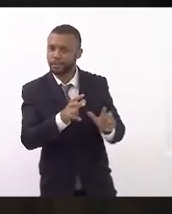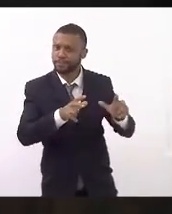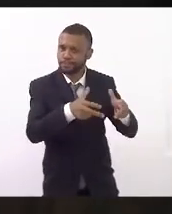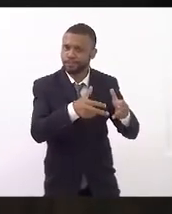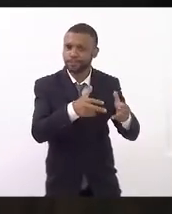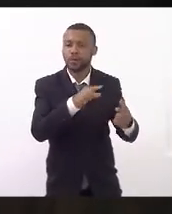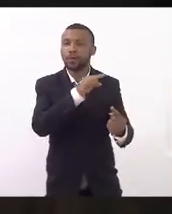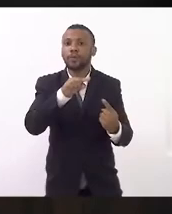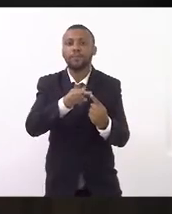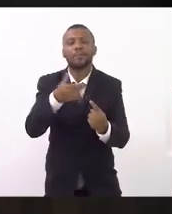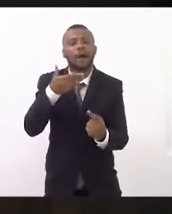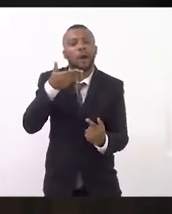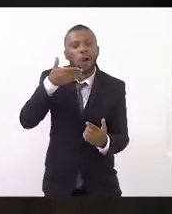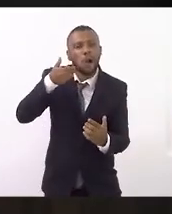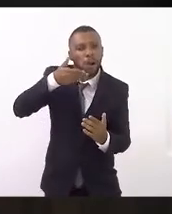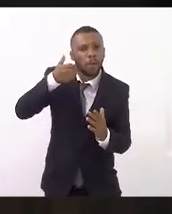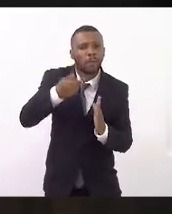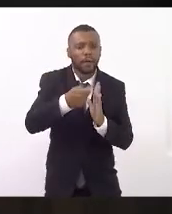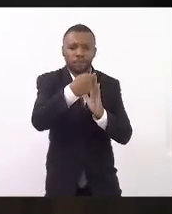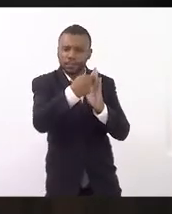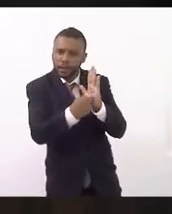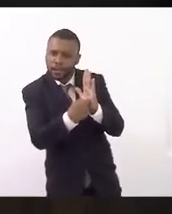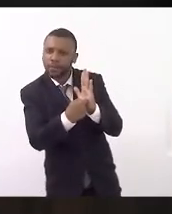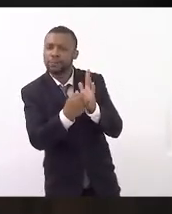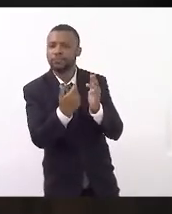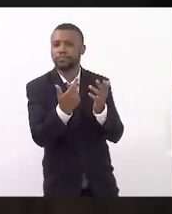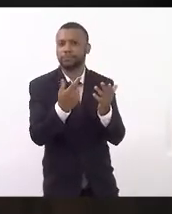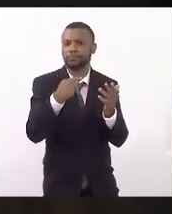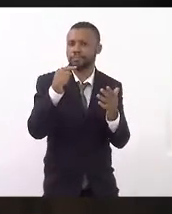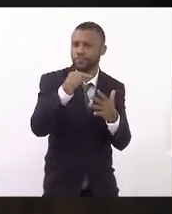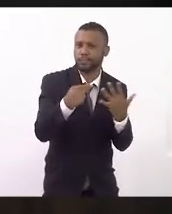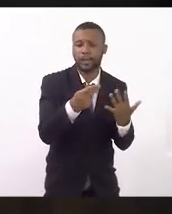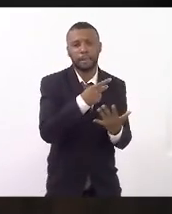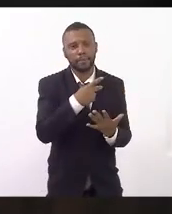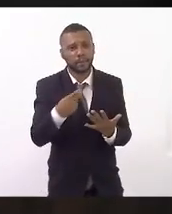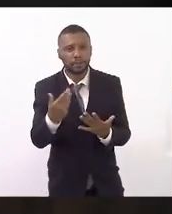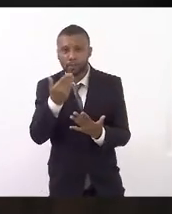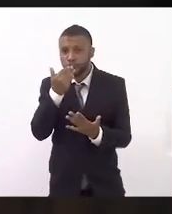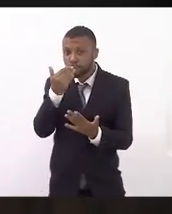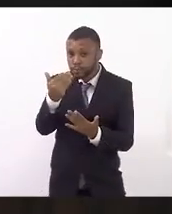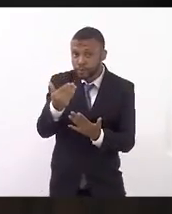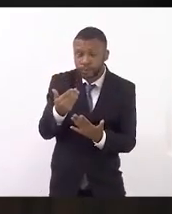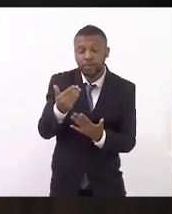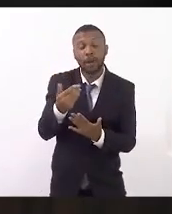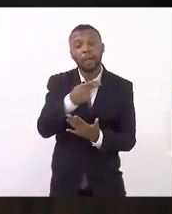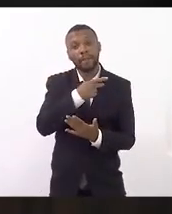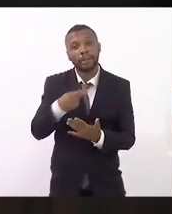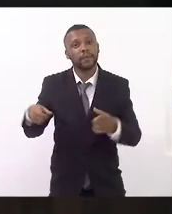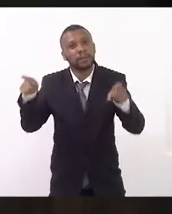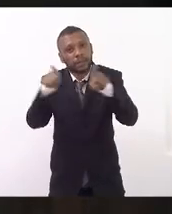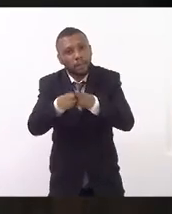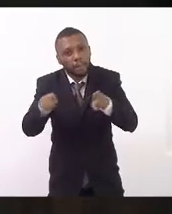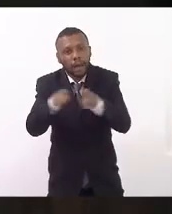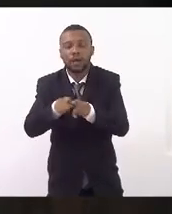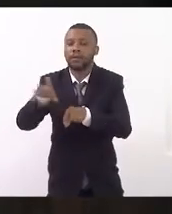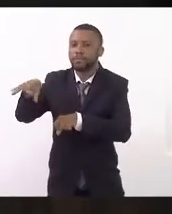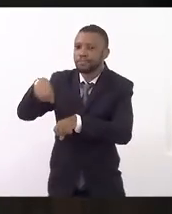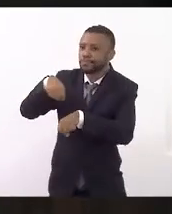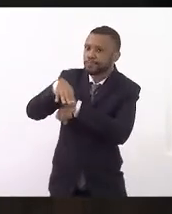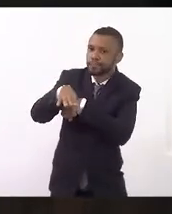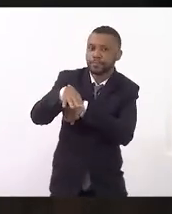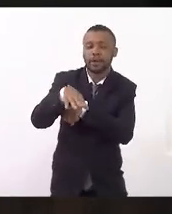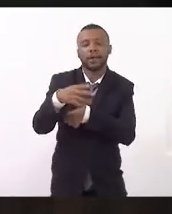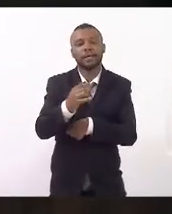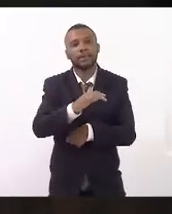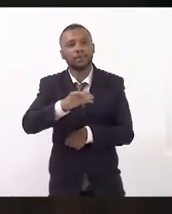aprimorar e na verdade, eu também apresentei individualmente, pedi ao presidente para também encaminhar via CCJ. Pela